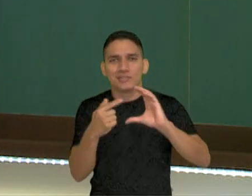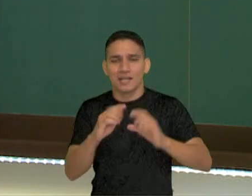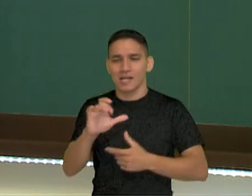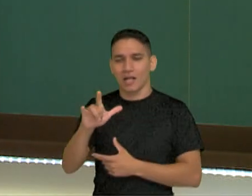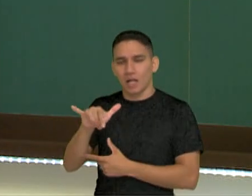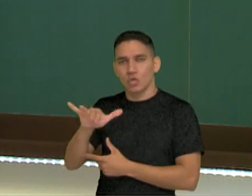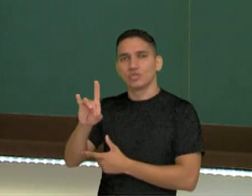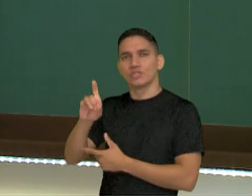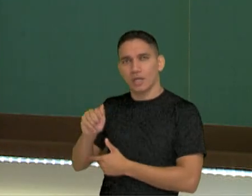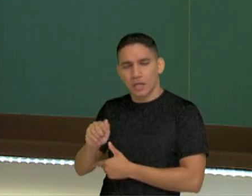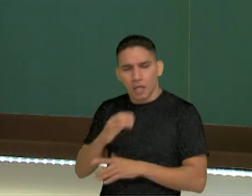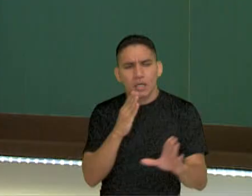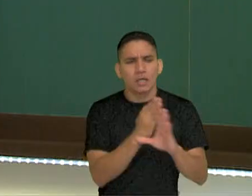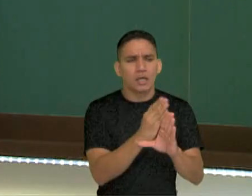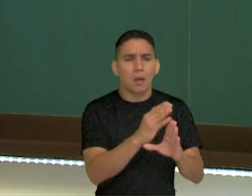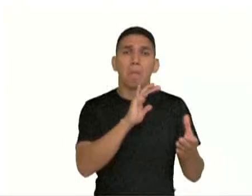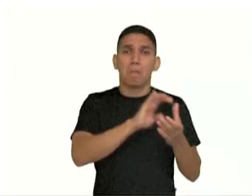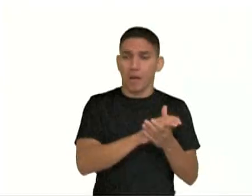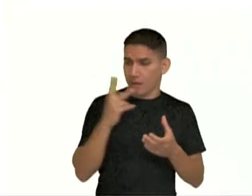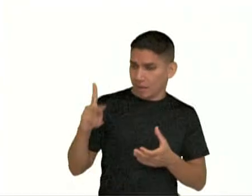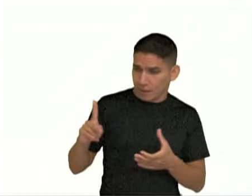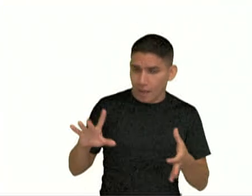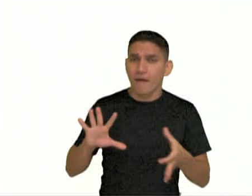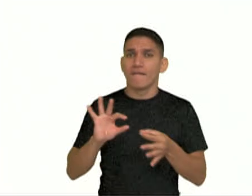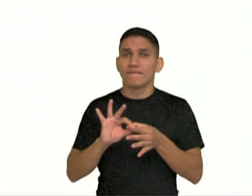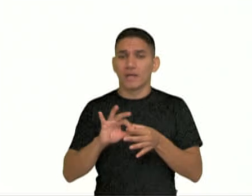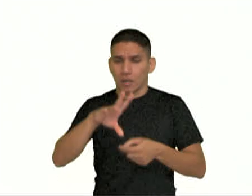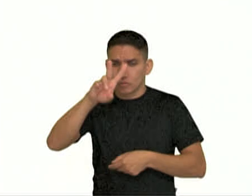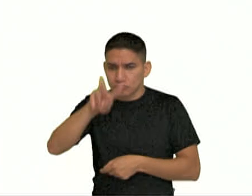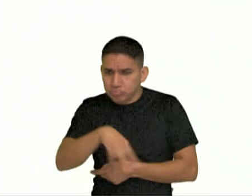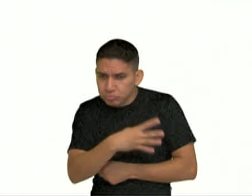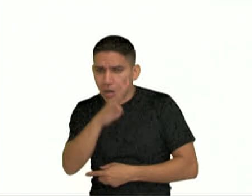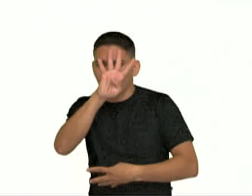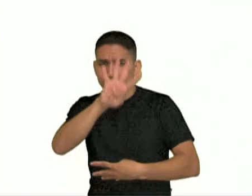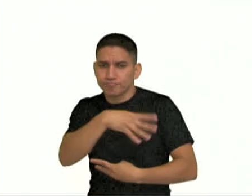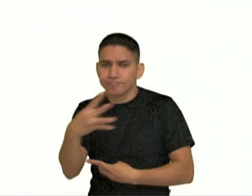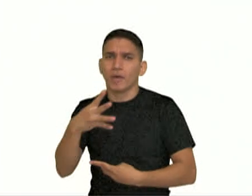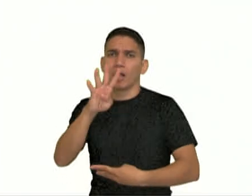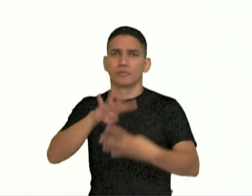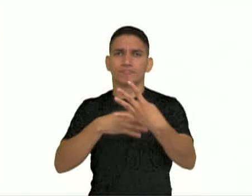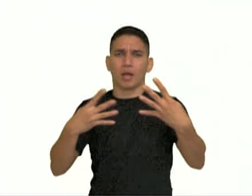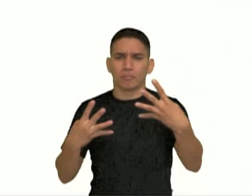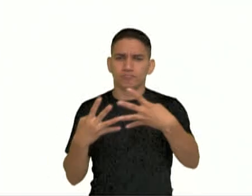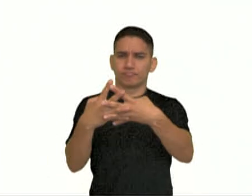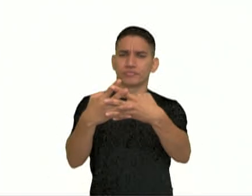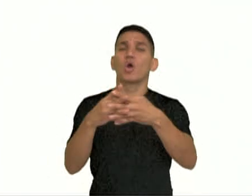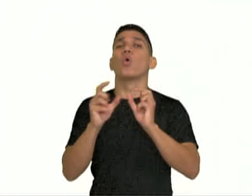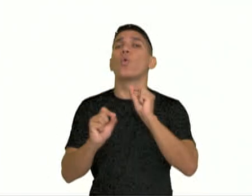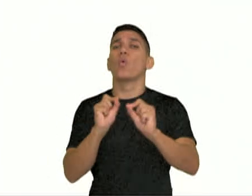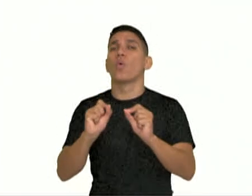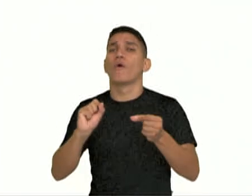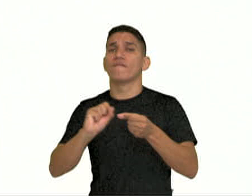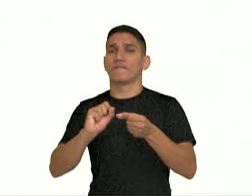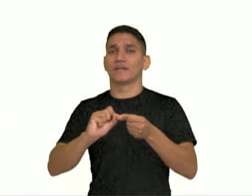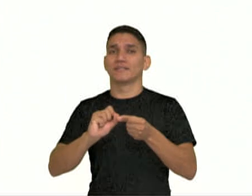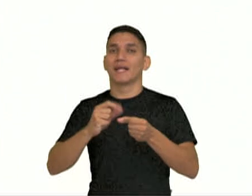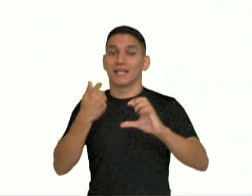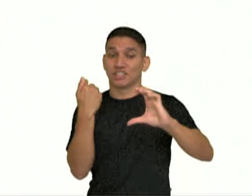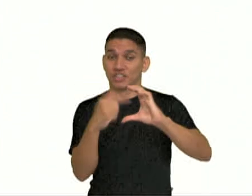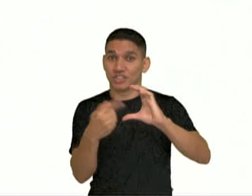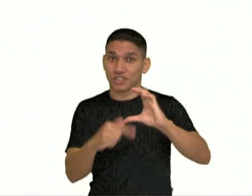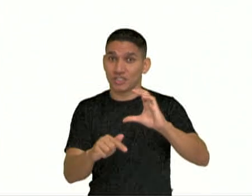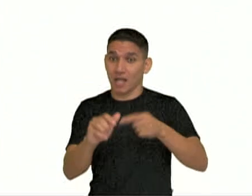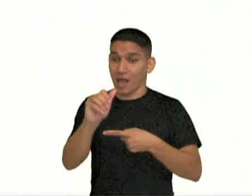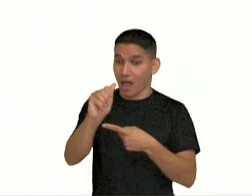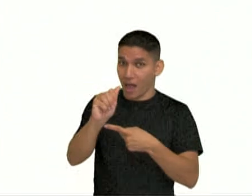o genótipo do marido dela, vou fazer o cruzamento. Fazendo o cruzamento, ó, eu vou considerando só o gene referente ao A,